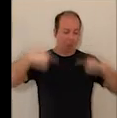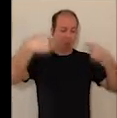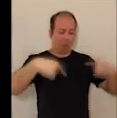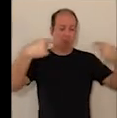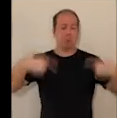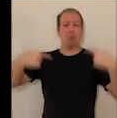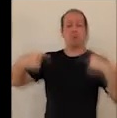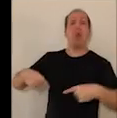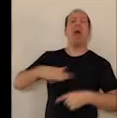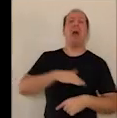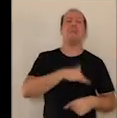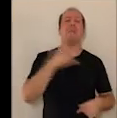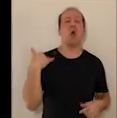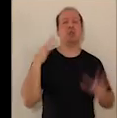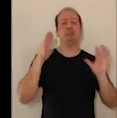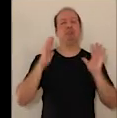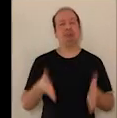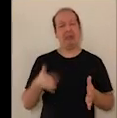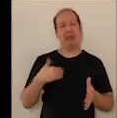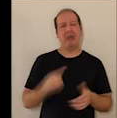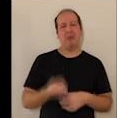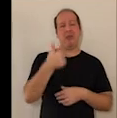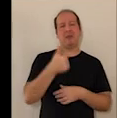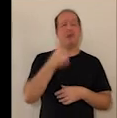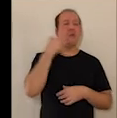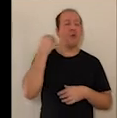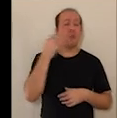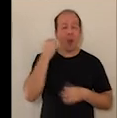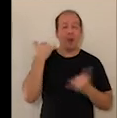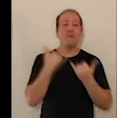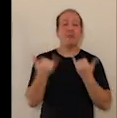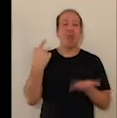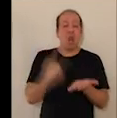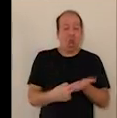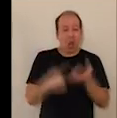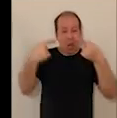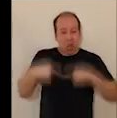morte já montou o torso de Volpone e estão fazendo suas apostas, senhor?